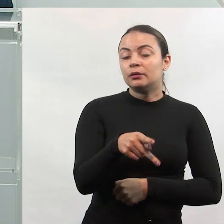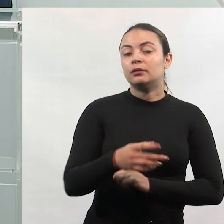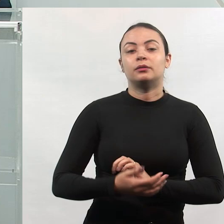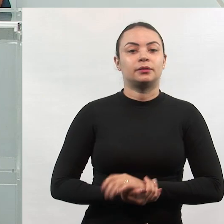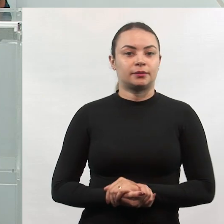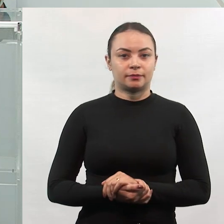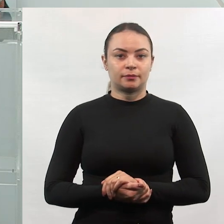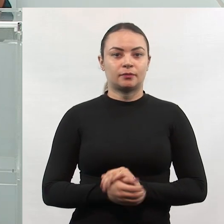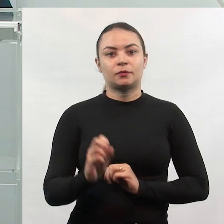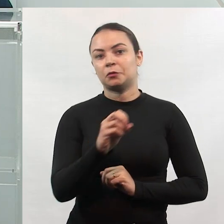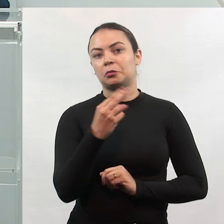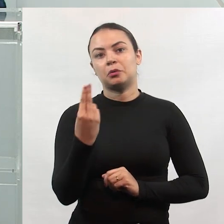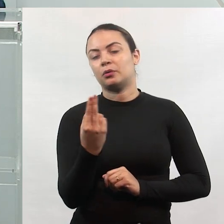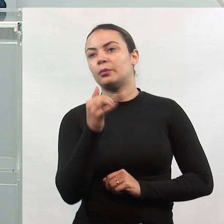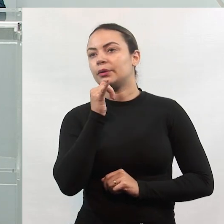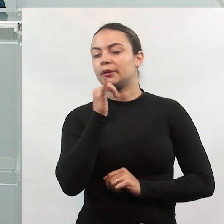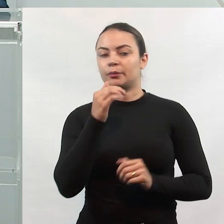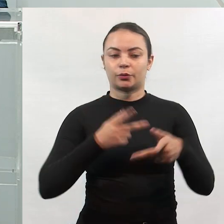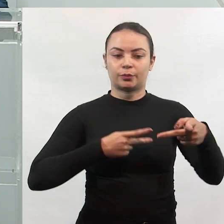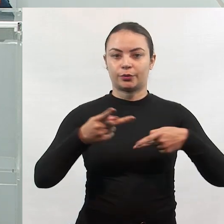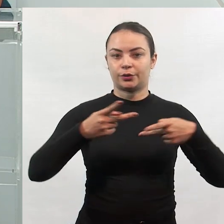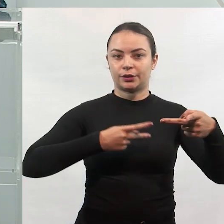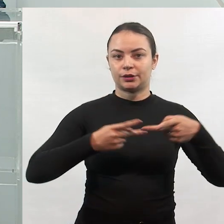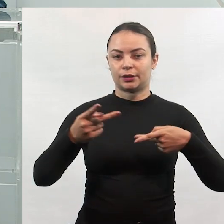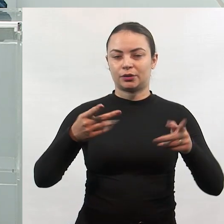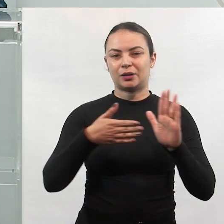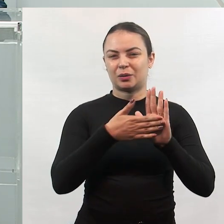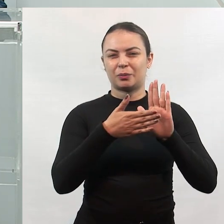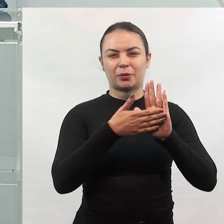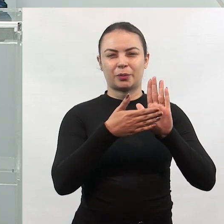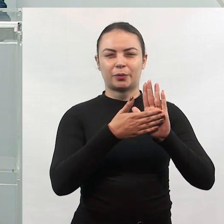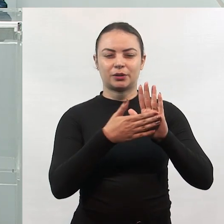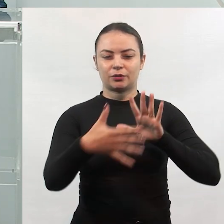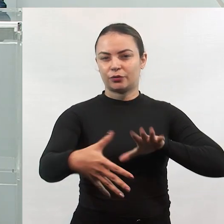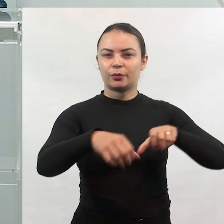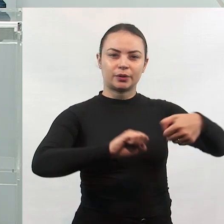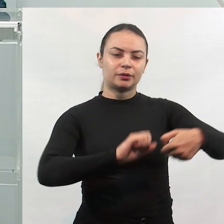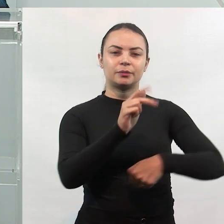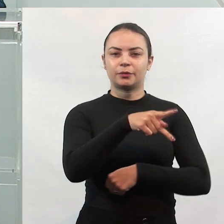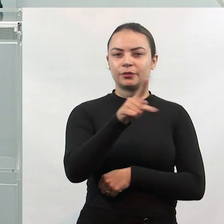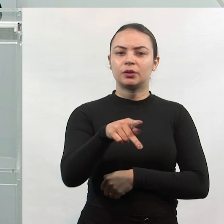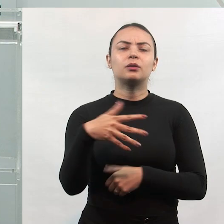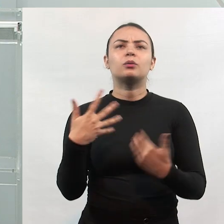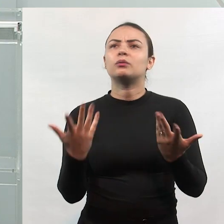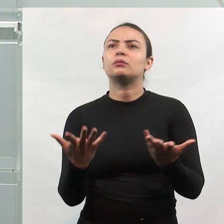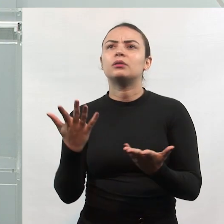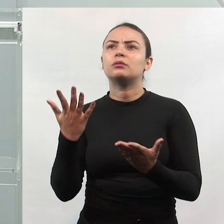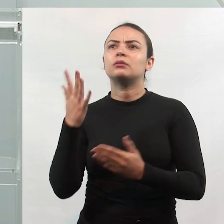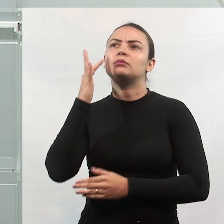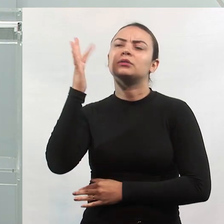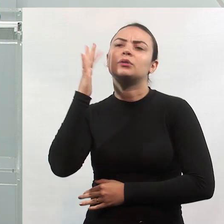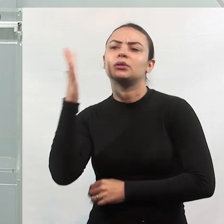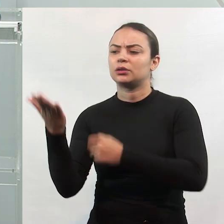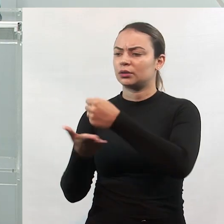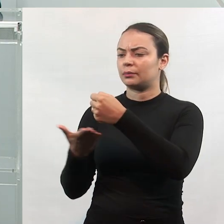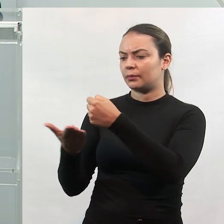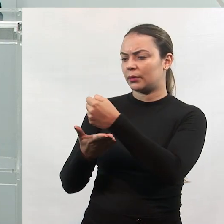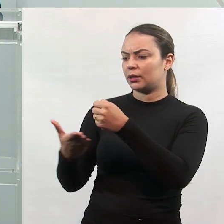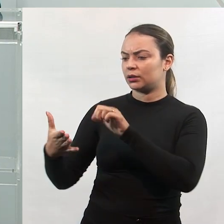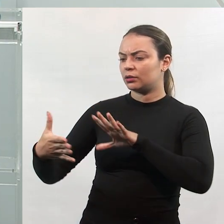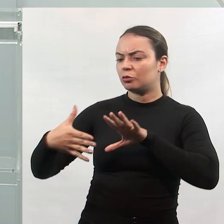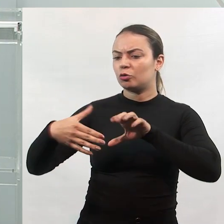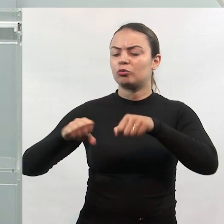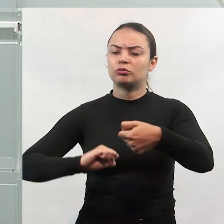ou quando o projeto se propõe a falar de formação de professores, a que abordagem teórica ele está se referindo, né? A que conceito